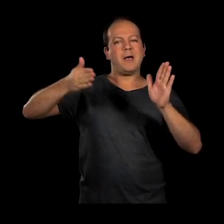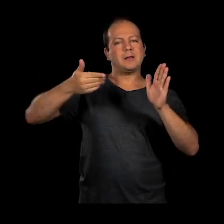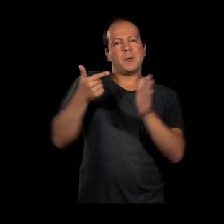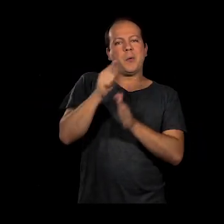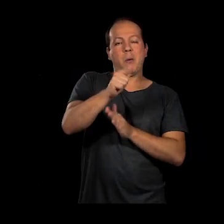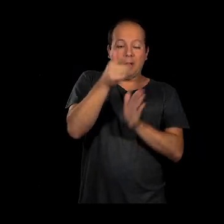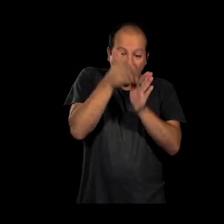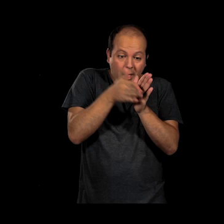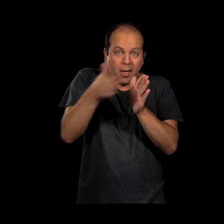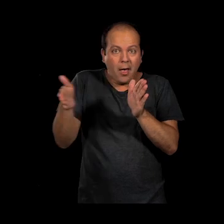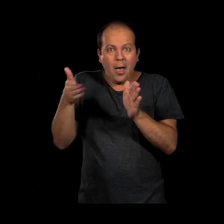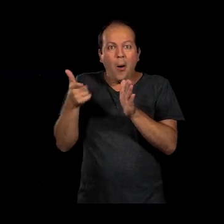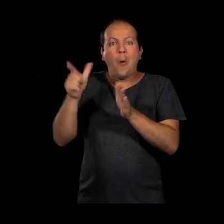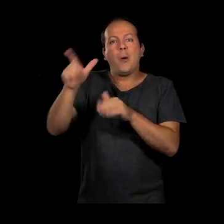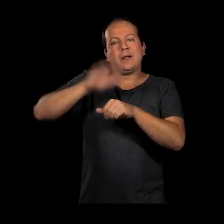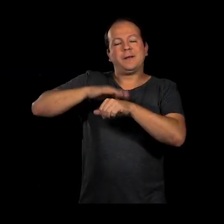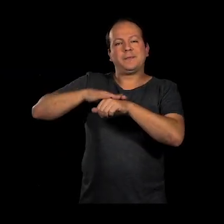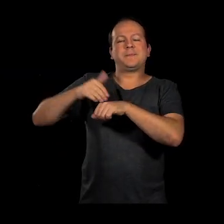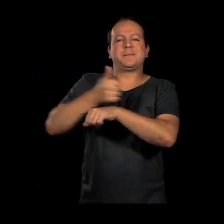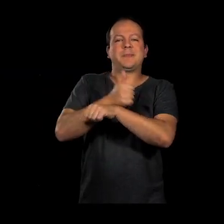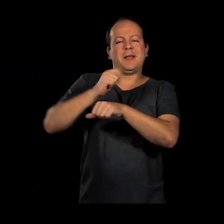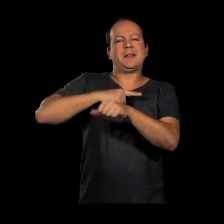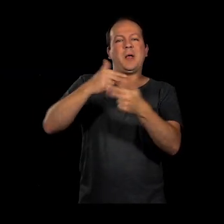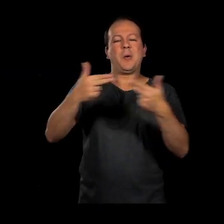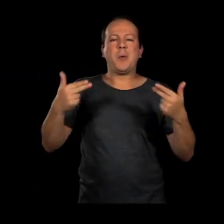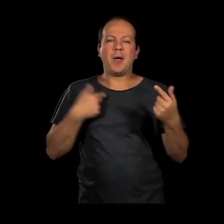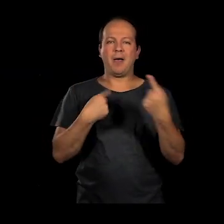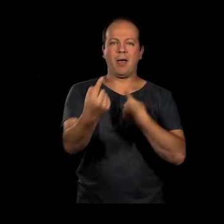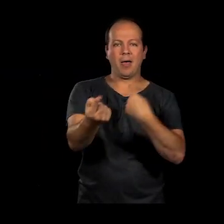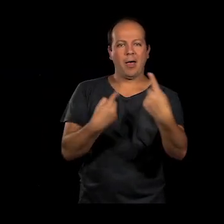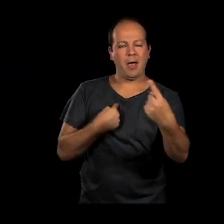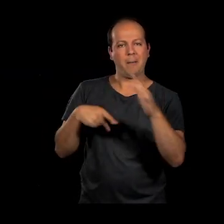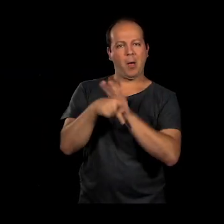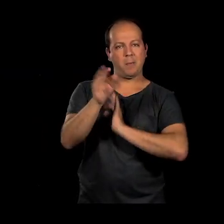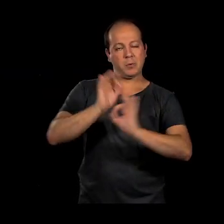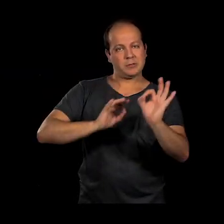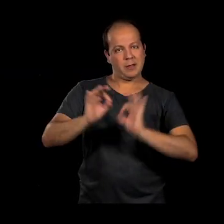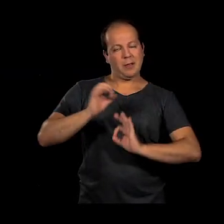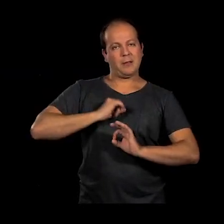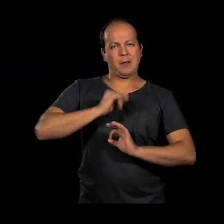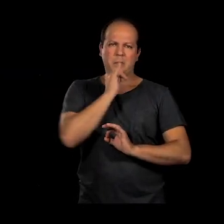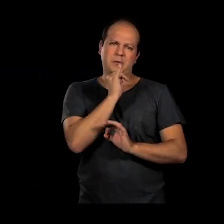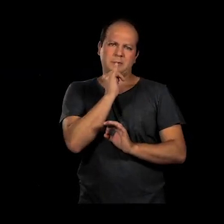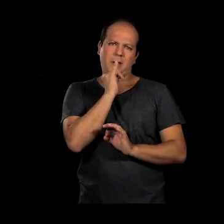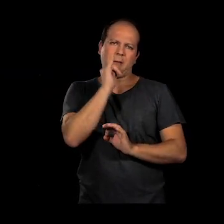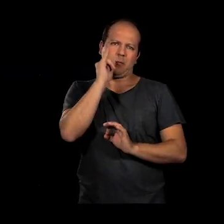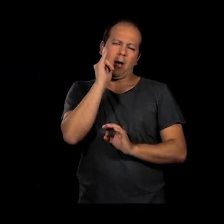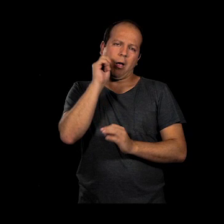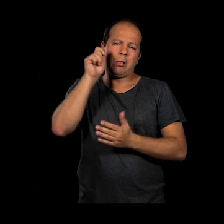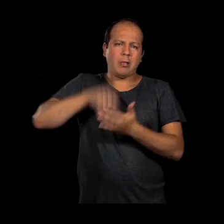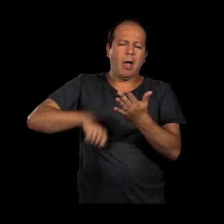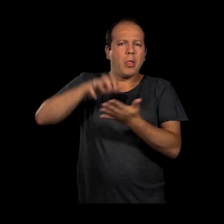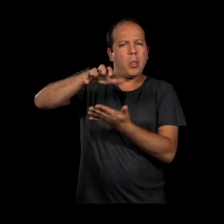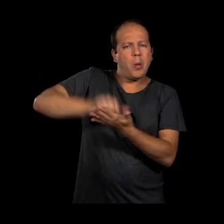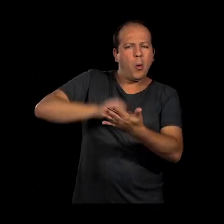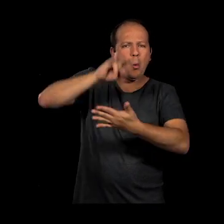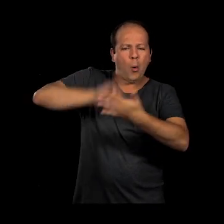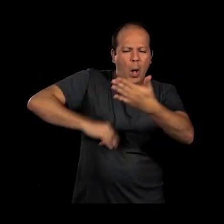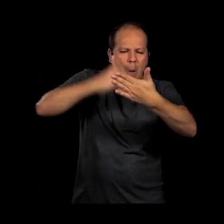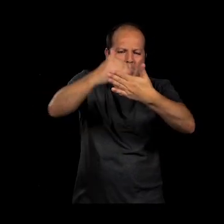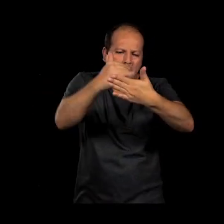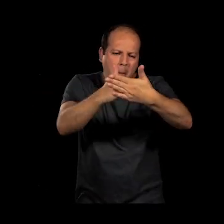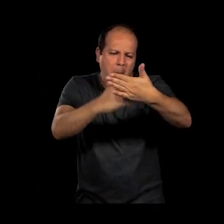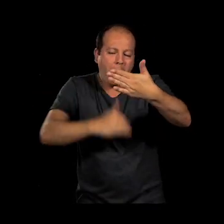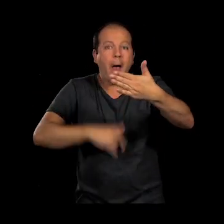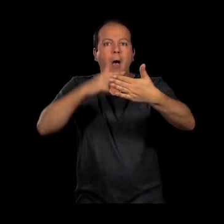algumas etapas do projeto. Eu ainda tem muita coisa de vai e volta no meu projeto. Talvez até por essa questão do documental, assim, eu estou o tempo todo... Eu